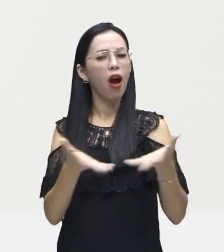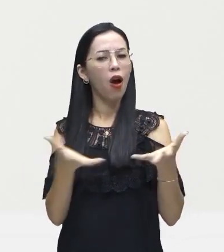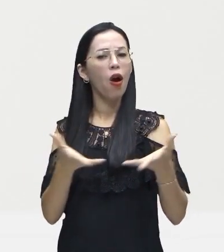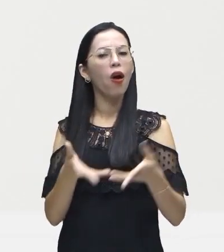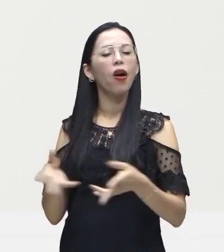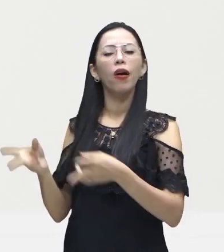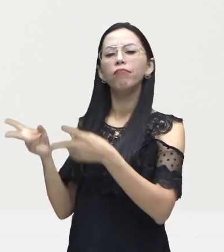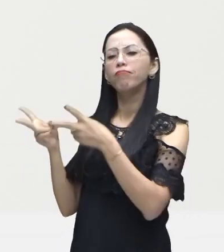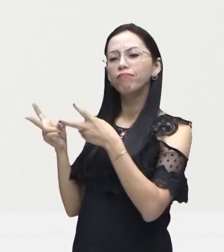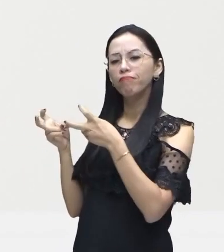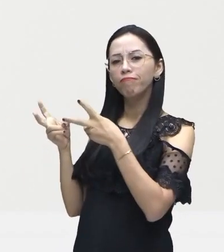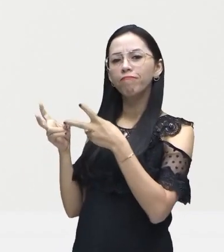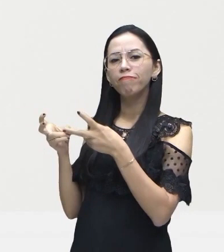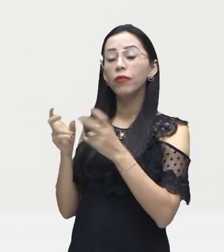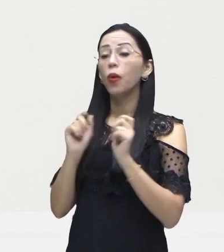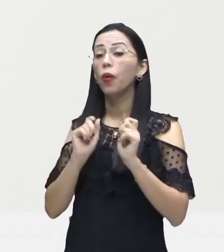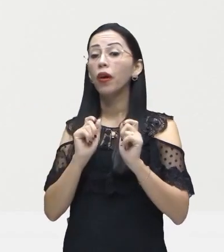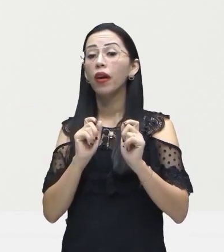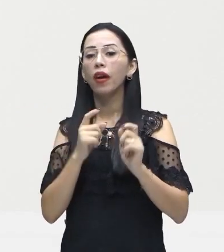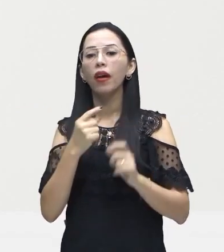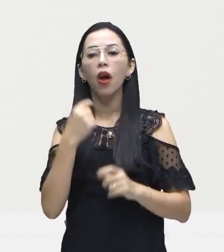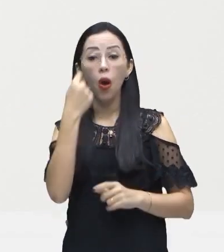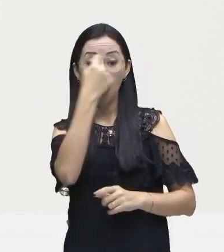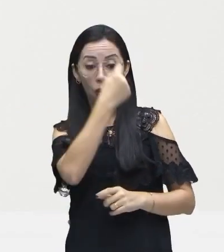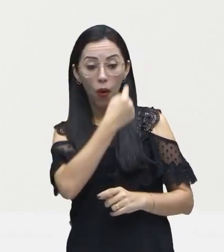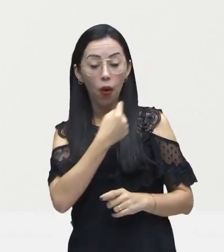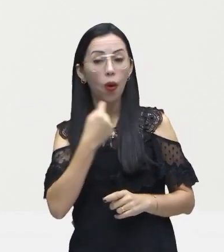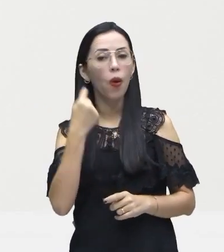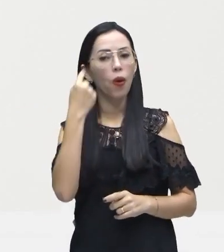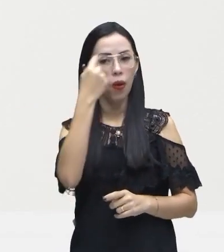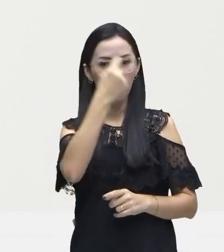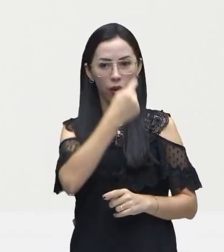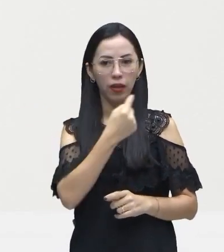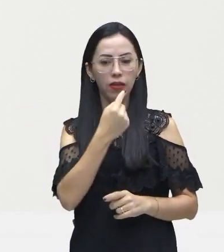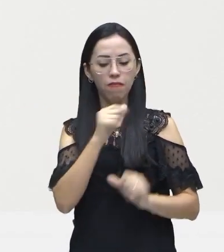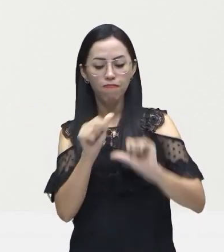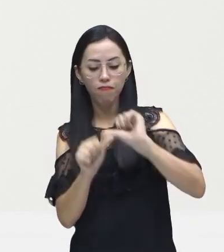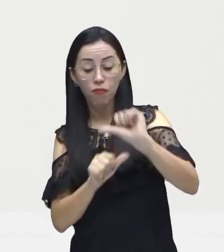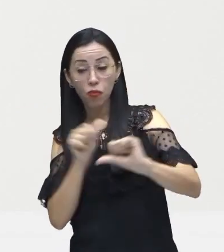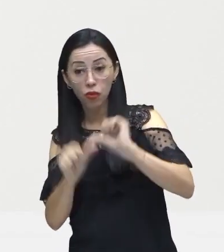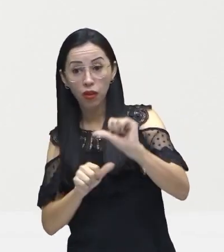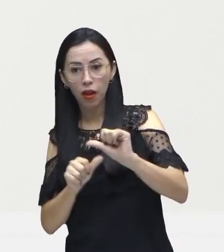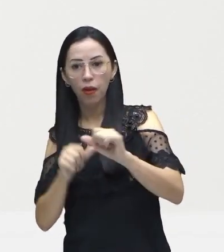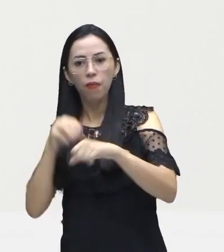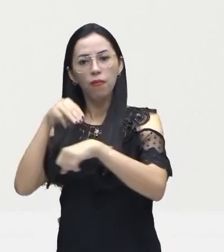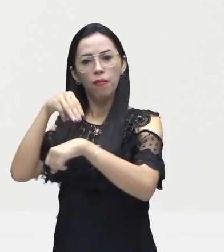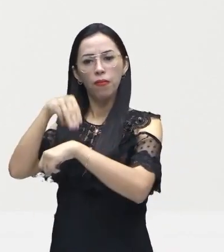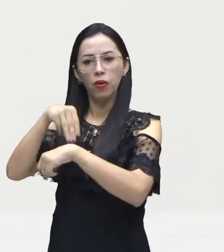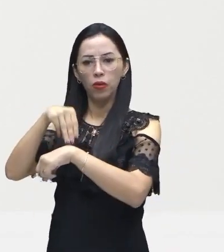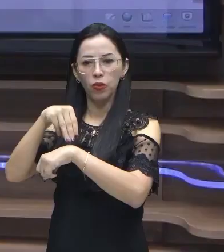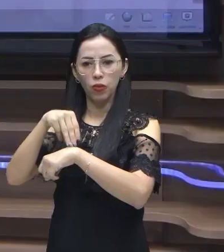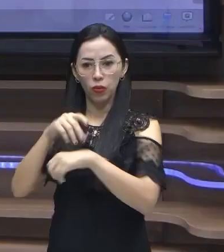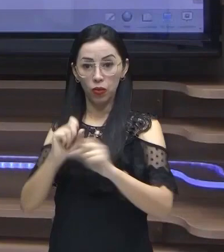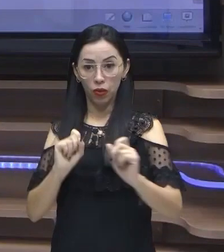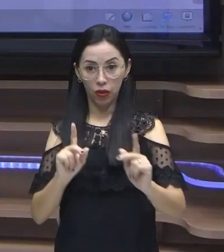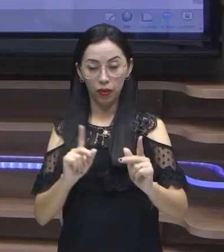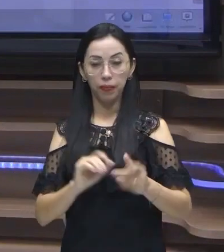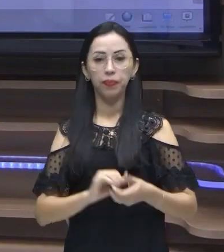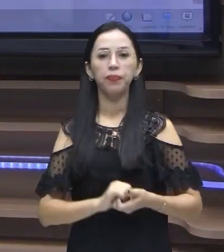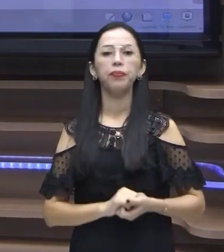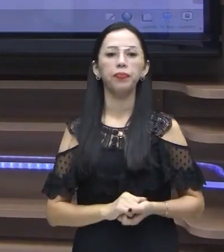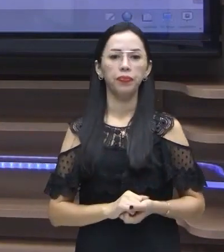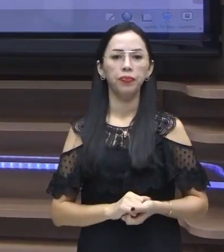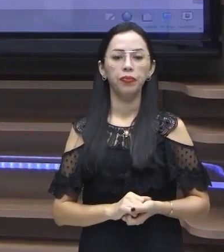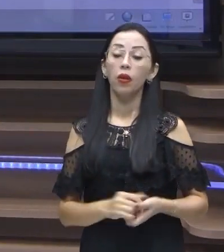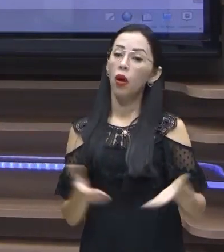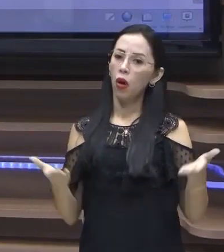fazer a conversão de 2 horas para minutos. Aqui comigo. Nós vimos na